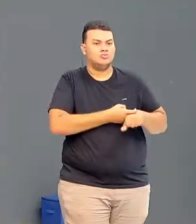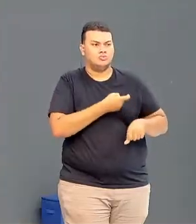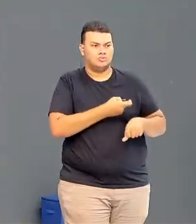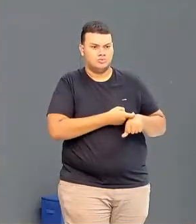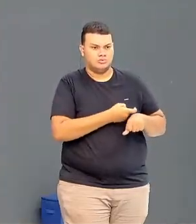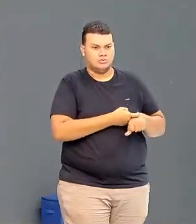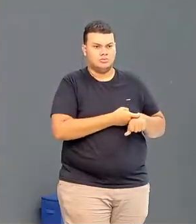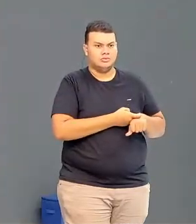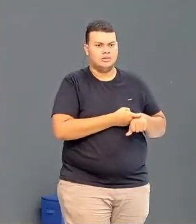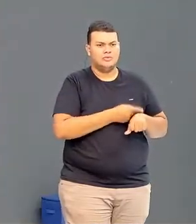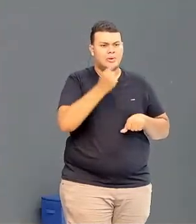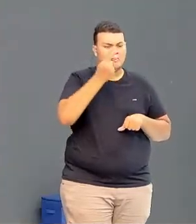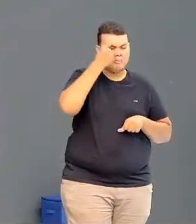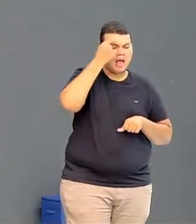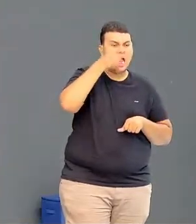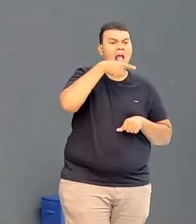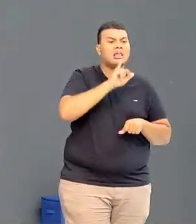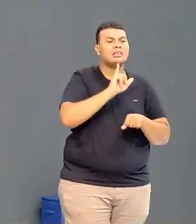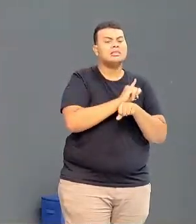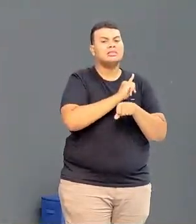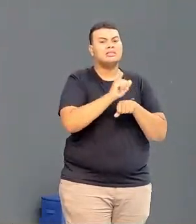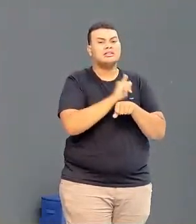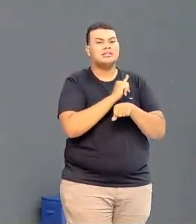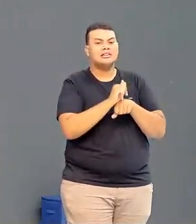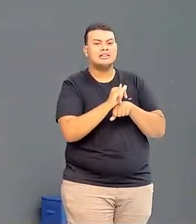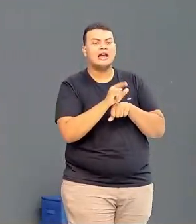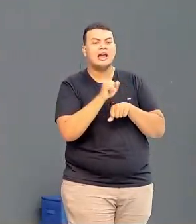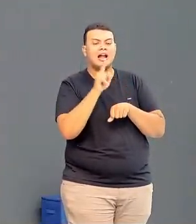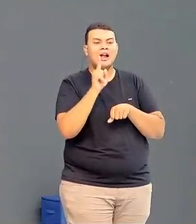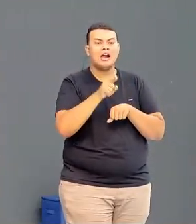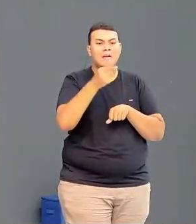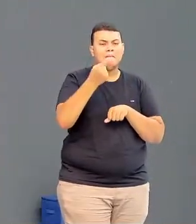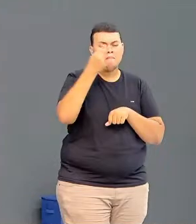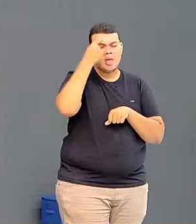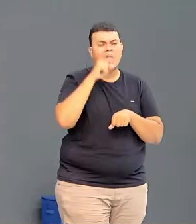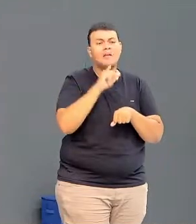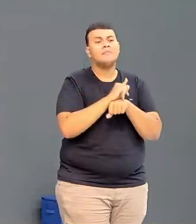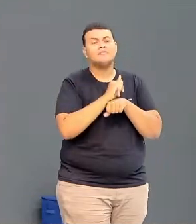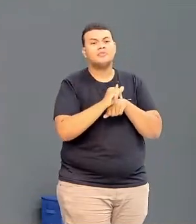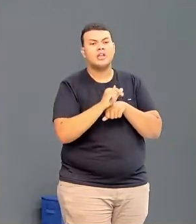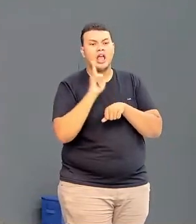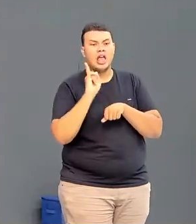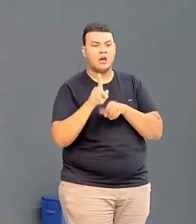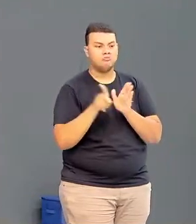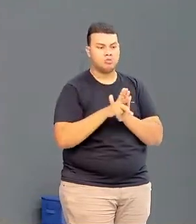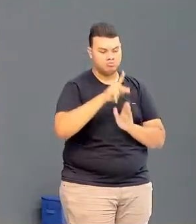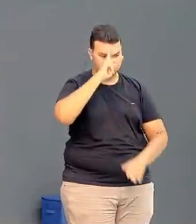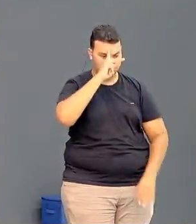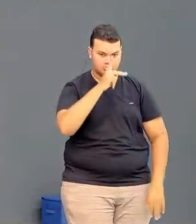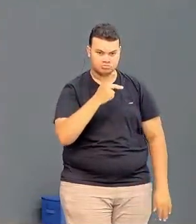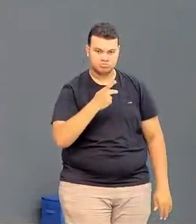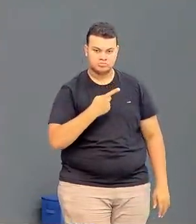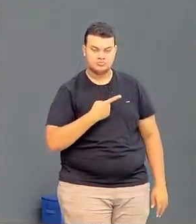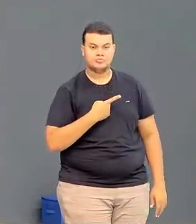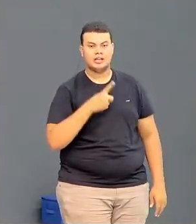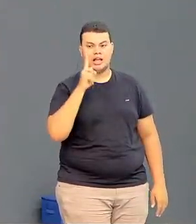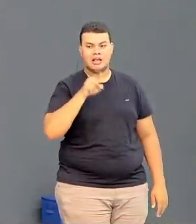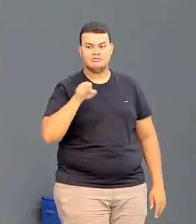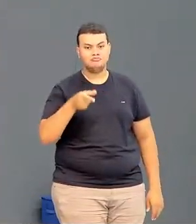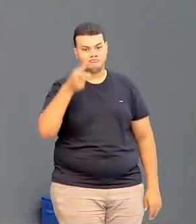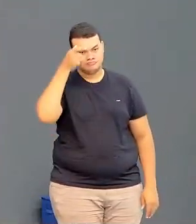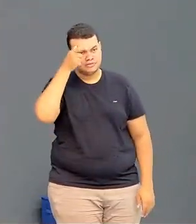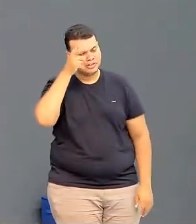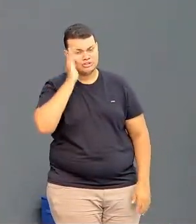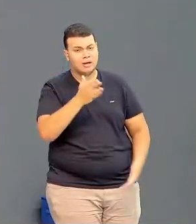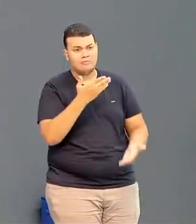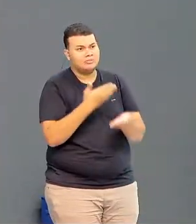Quem você acha que arquiteta essa fortaleza? Quem você acha que arquitetou esse lugar de altivez? O nosso inimigo. Essa batalha